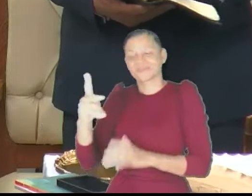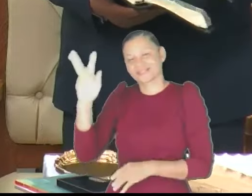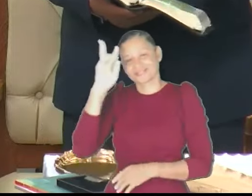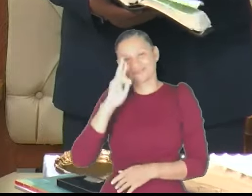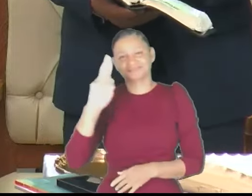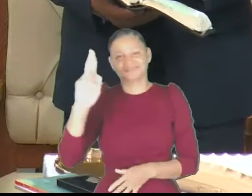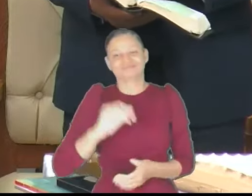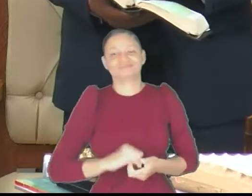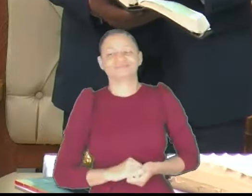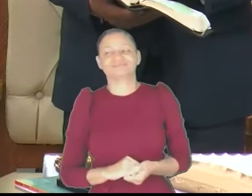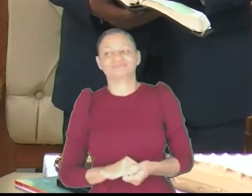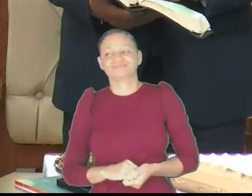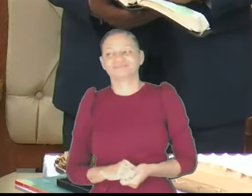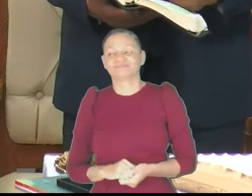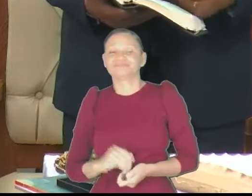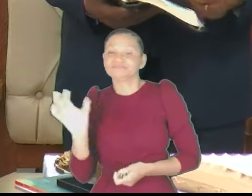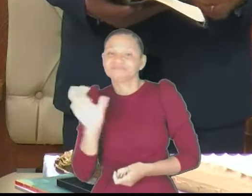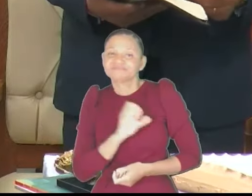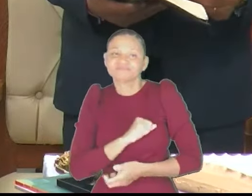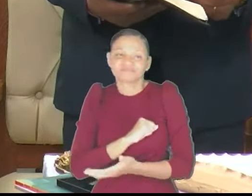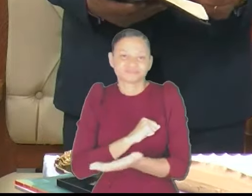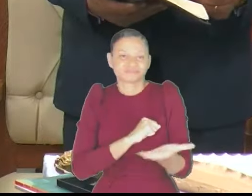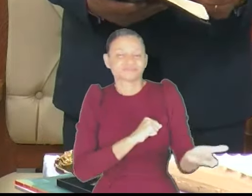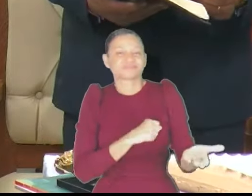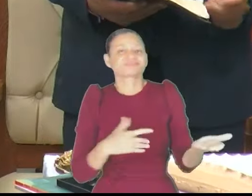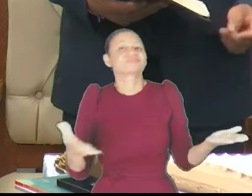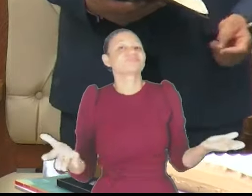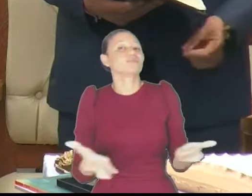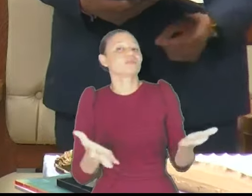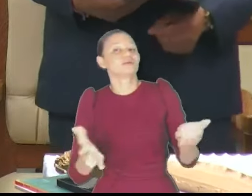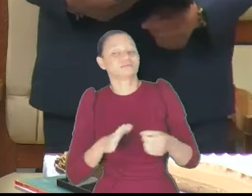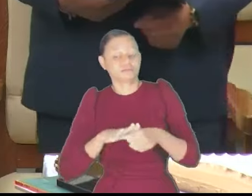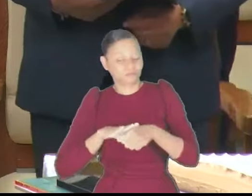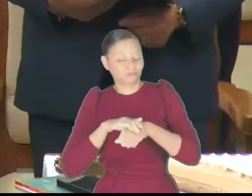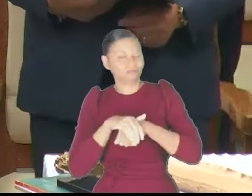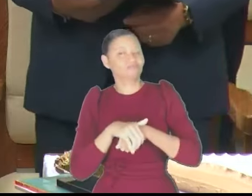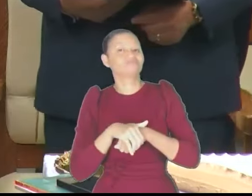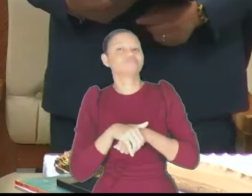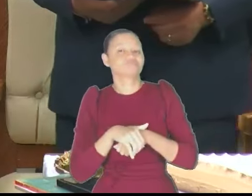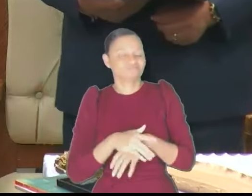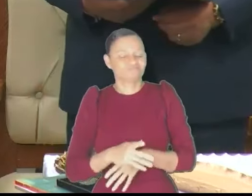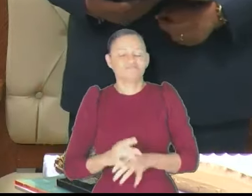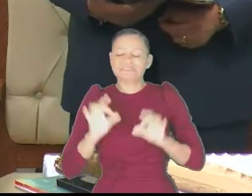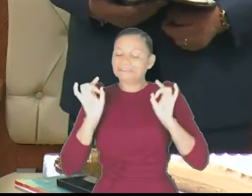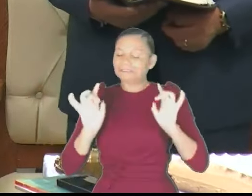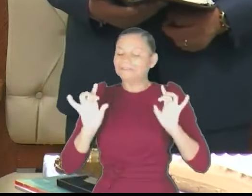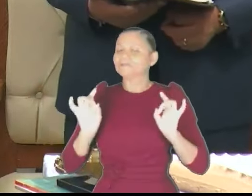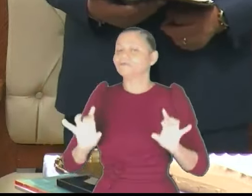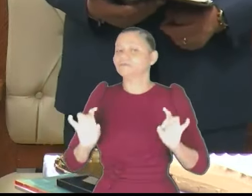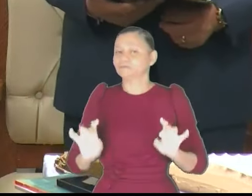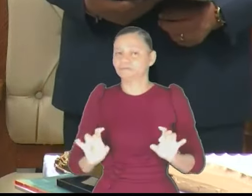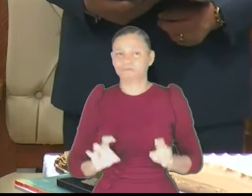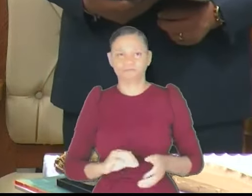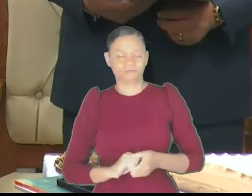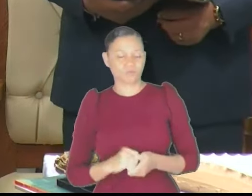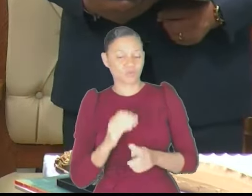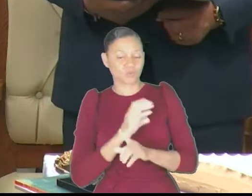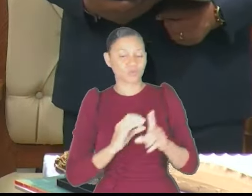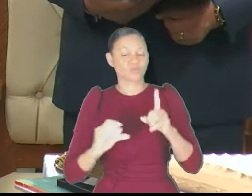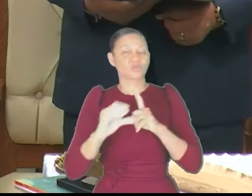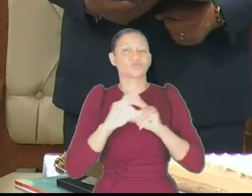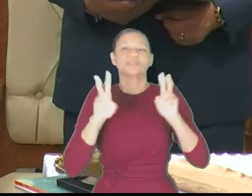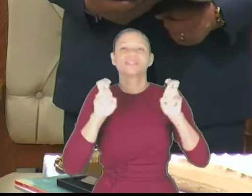Senhor. Amados, hoje é uma noite memorável, uma noite de culto de família,